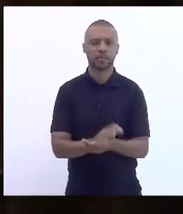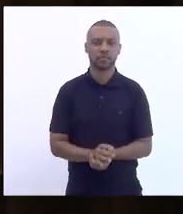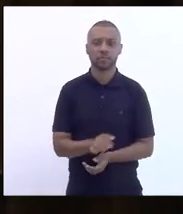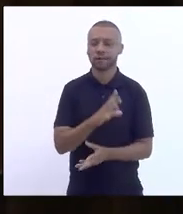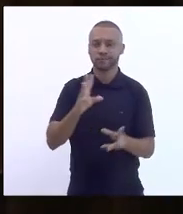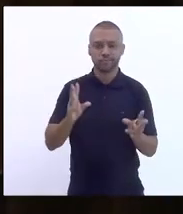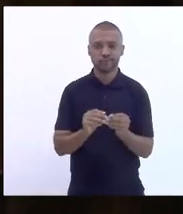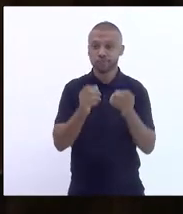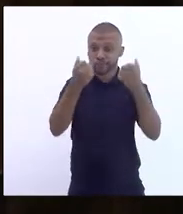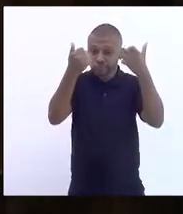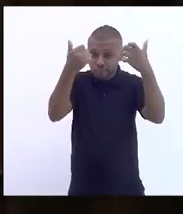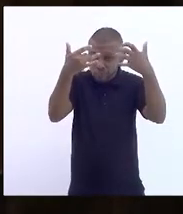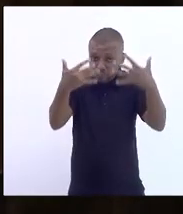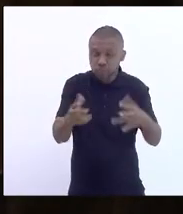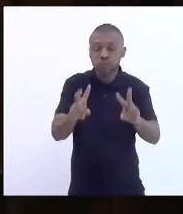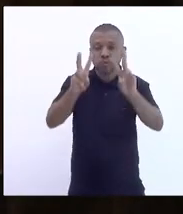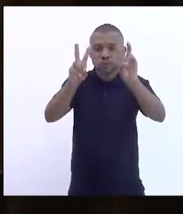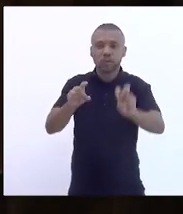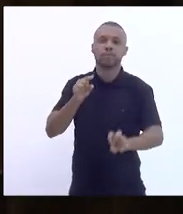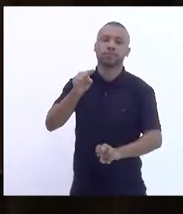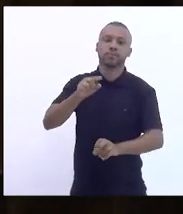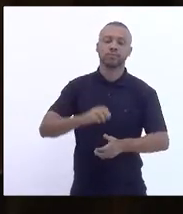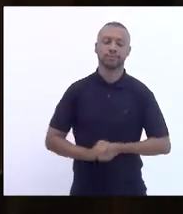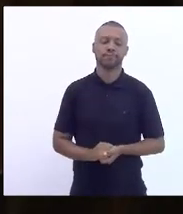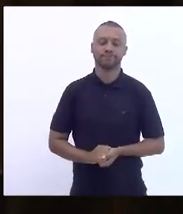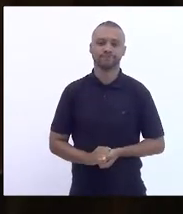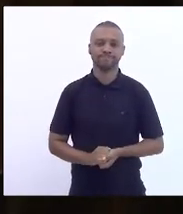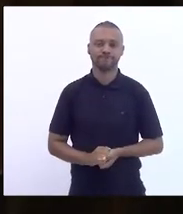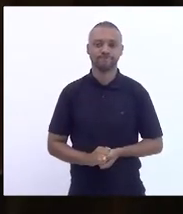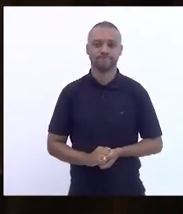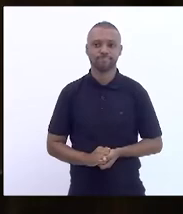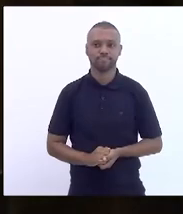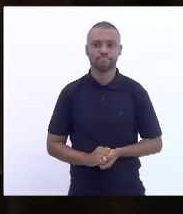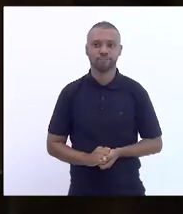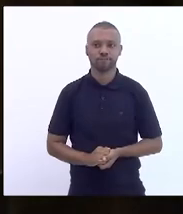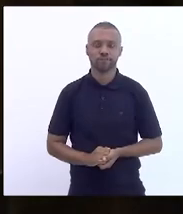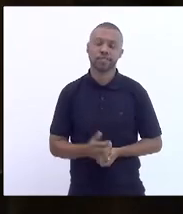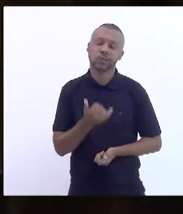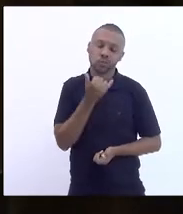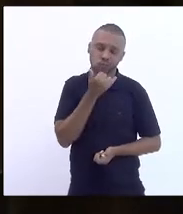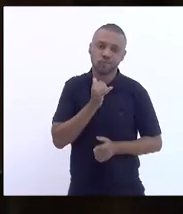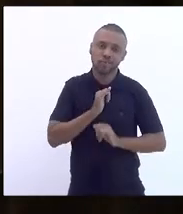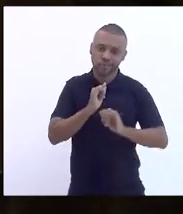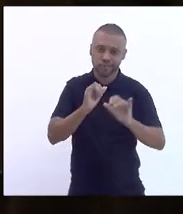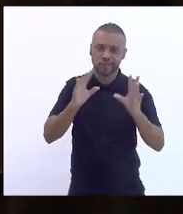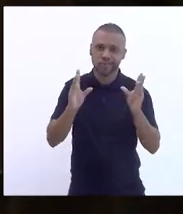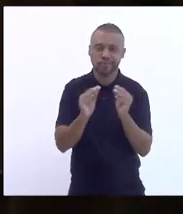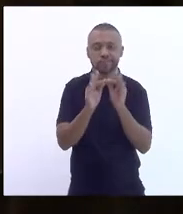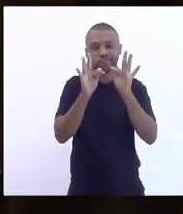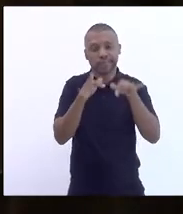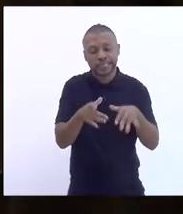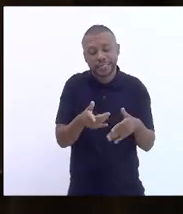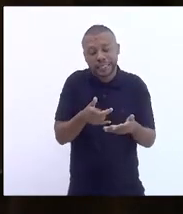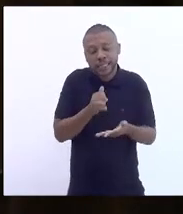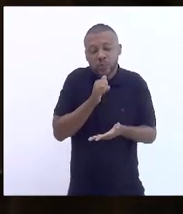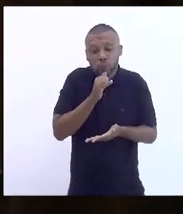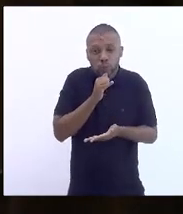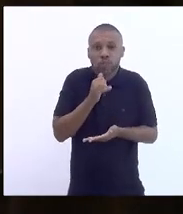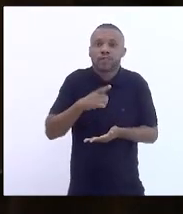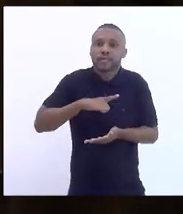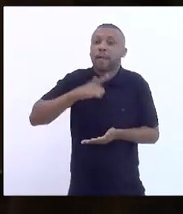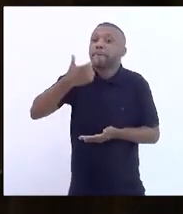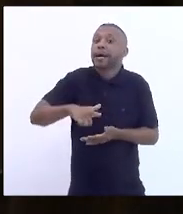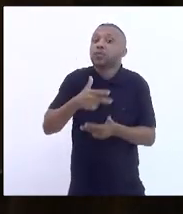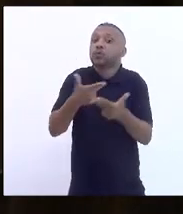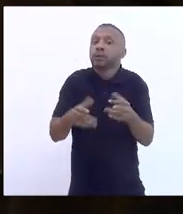se trata é disso que se trata Oi eu já tenho que encerrar infelizmente tem que se a tia muito